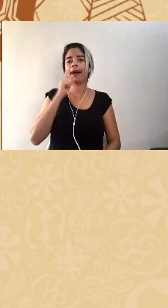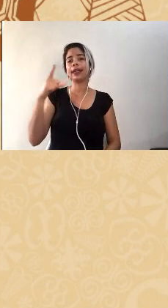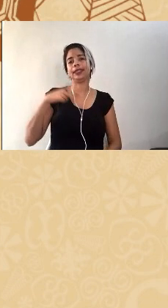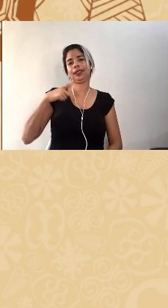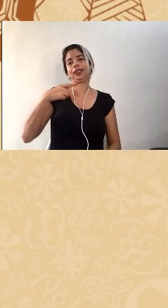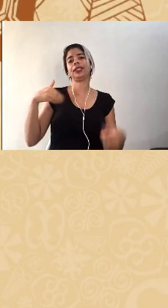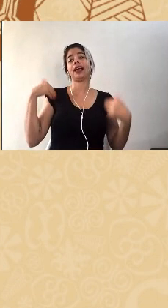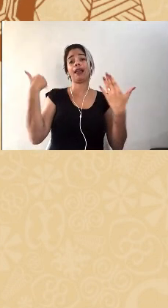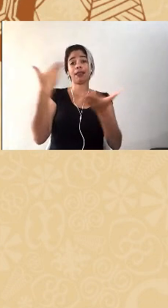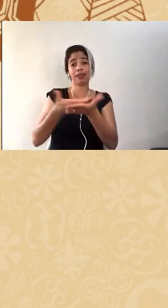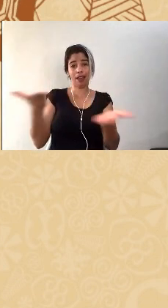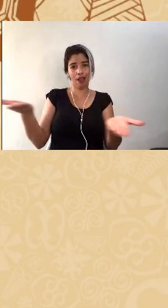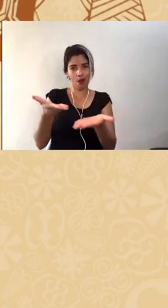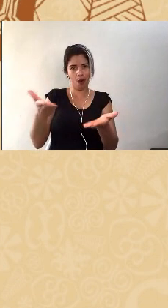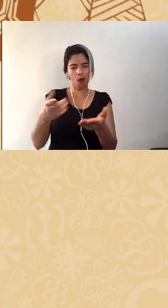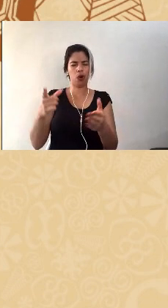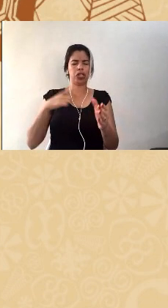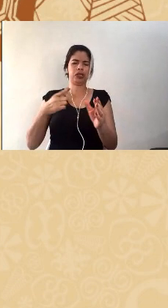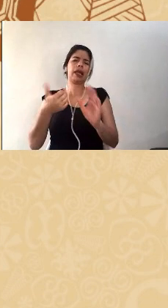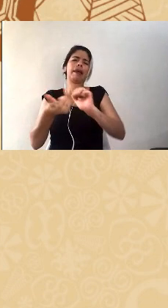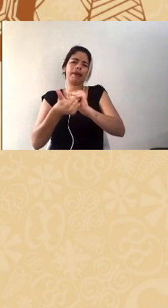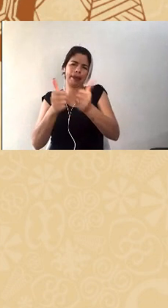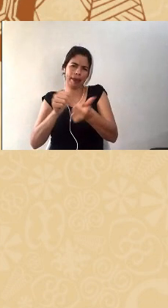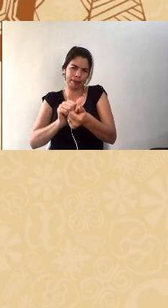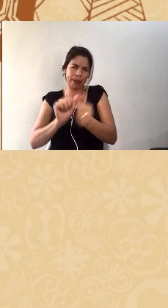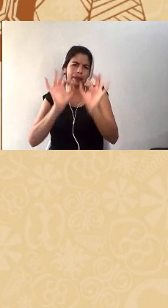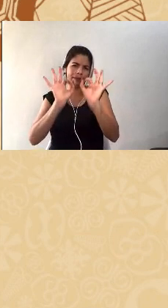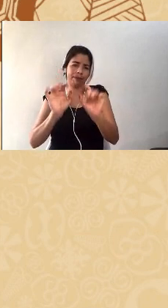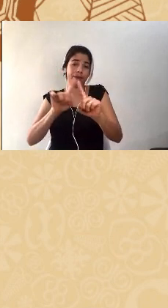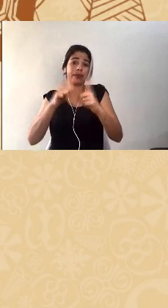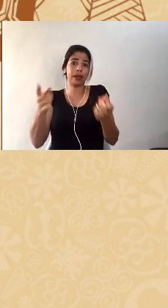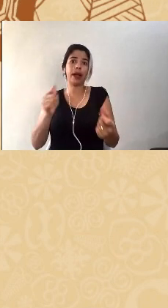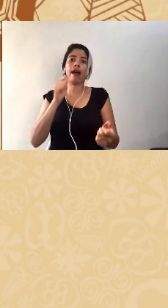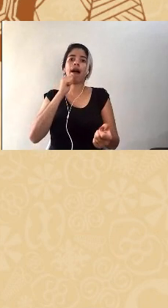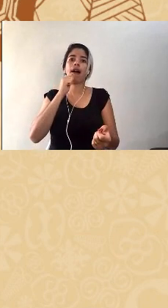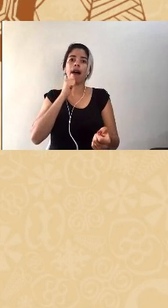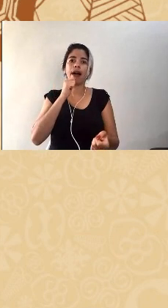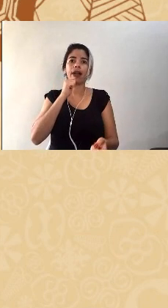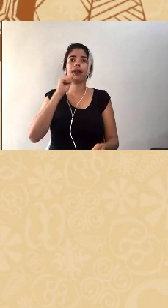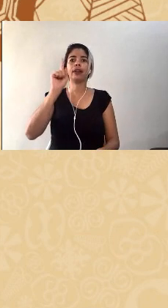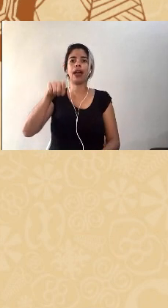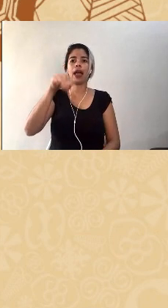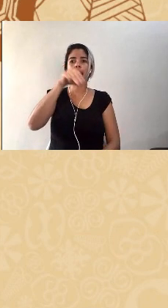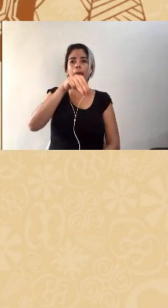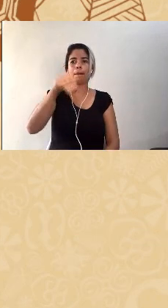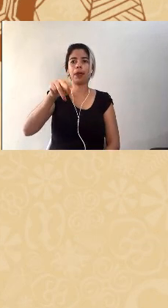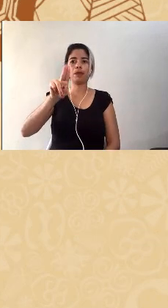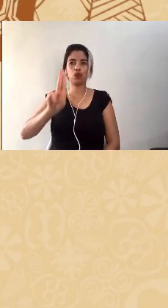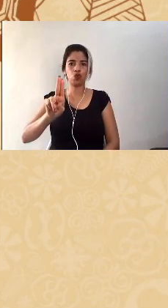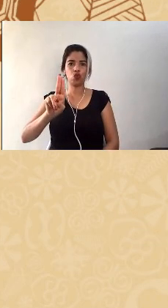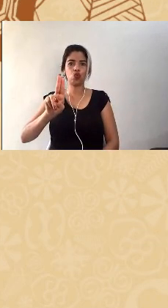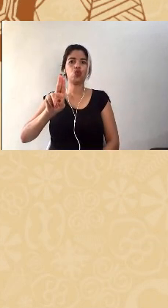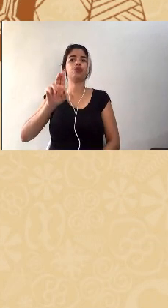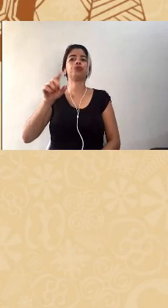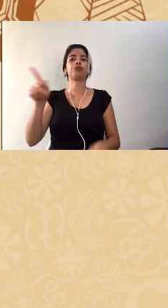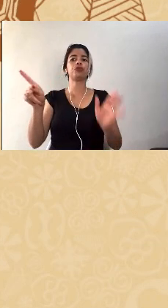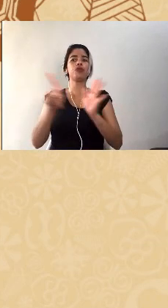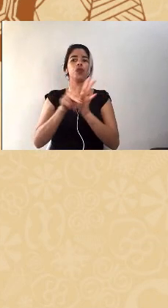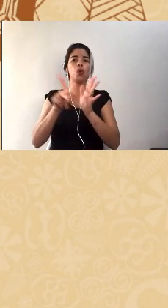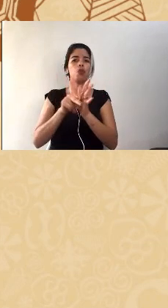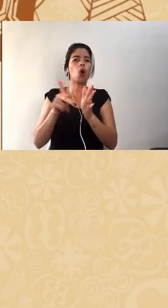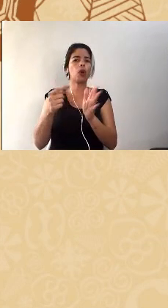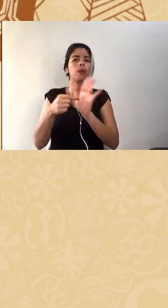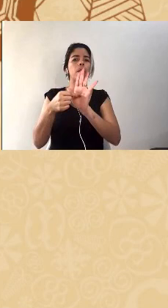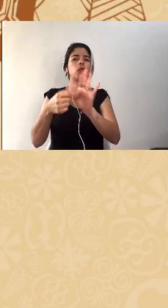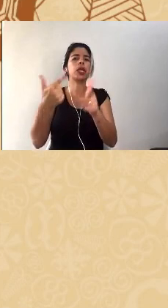né, às vezes com sofisticações, mas é o MNU que vai puxar nessa primeira problematização